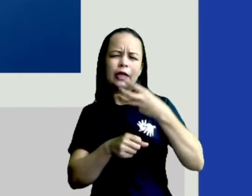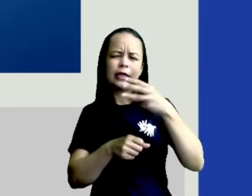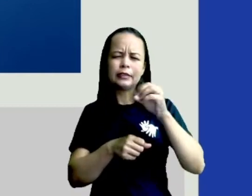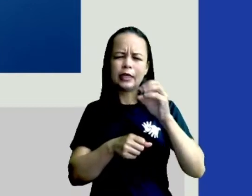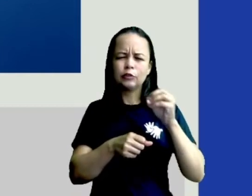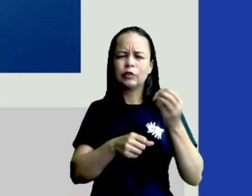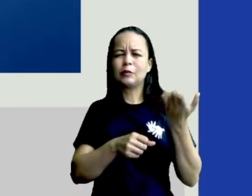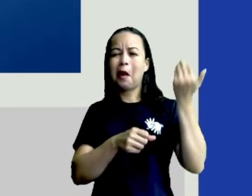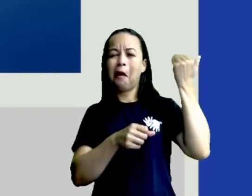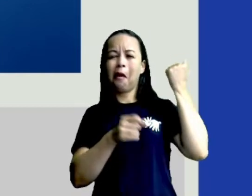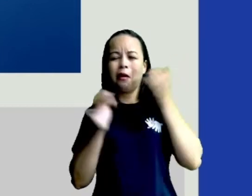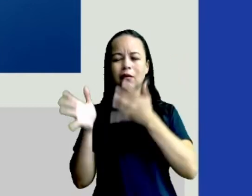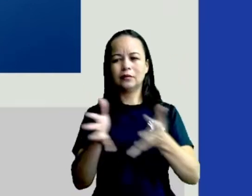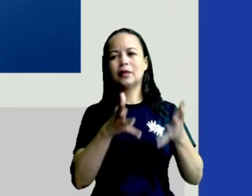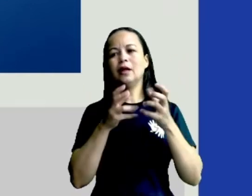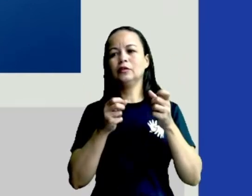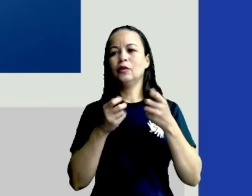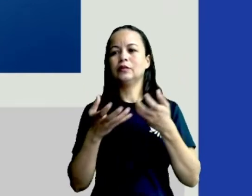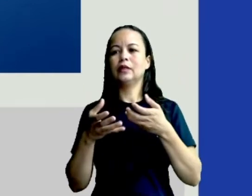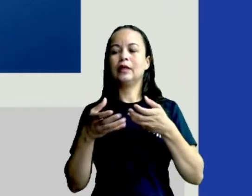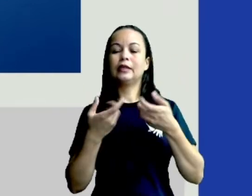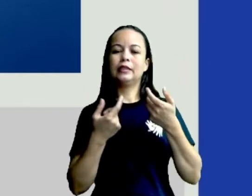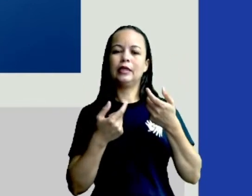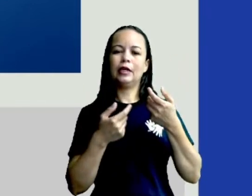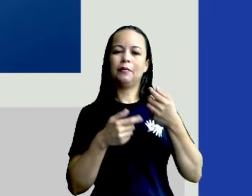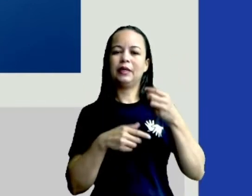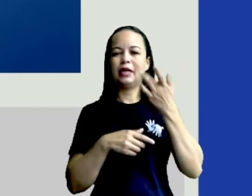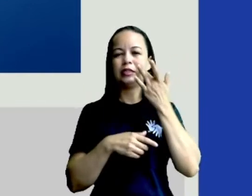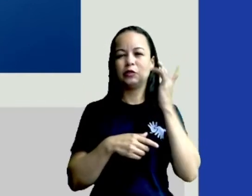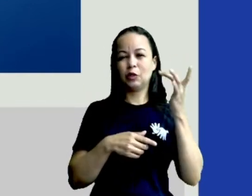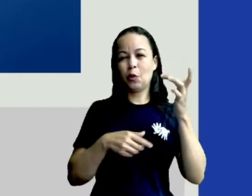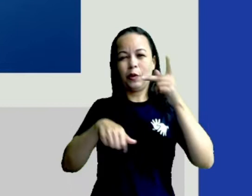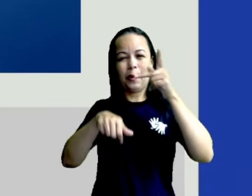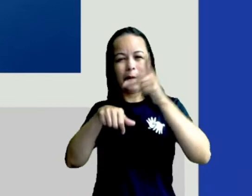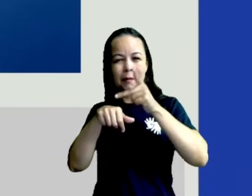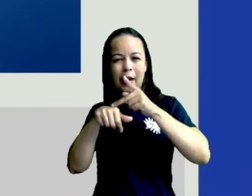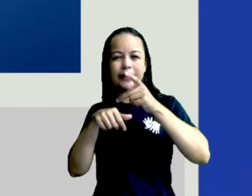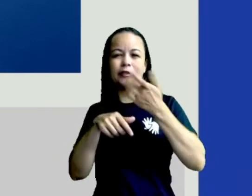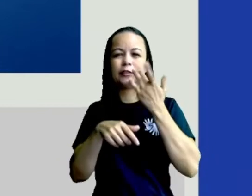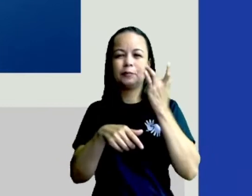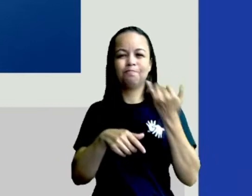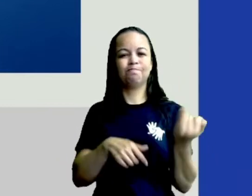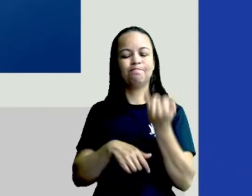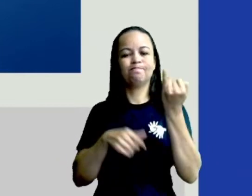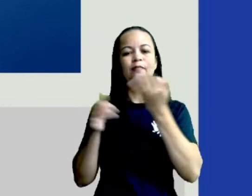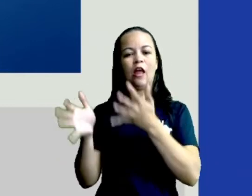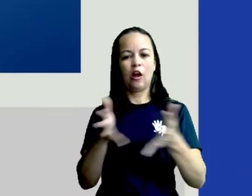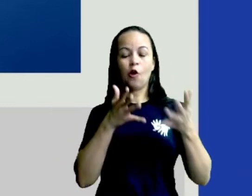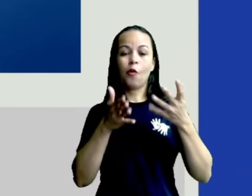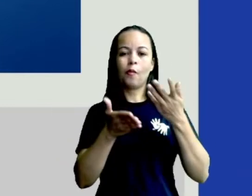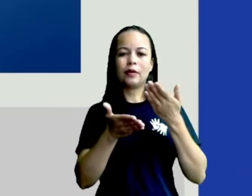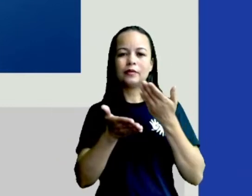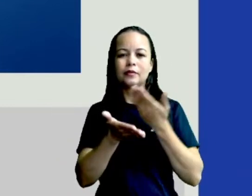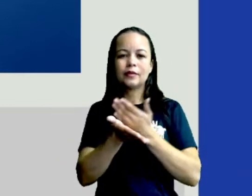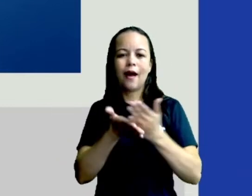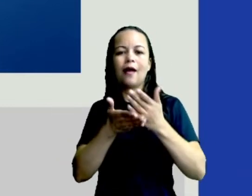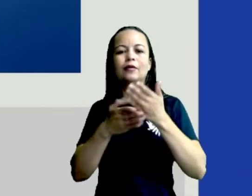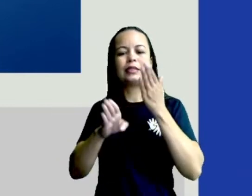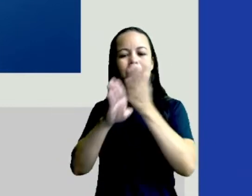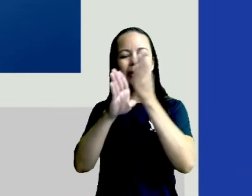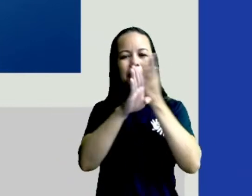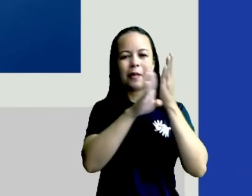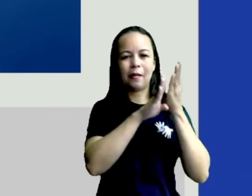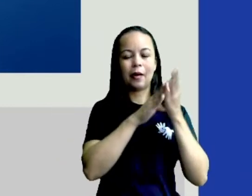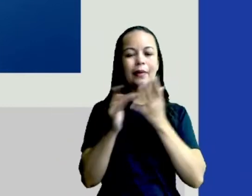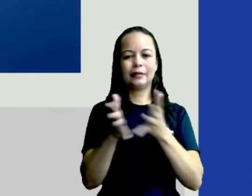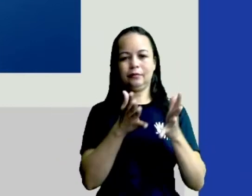as regiões de mineração de ouro e de pedras preciosas começaram a ser descobertas.